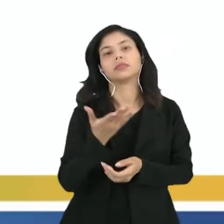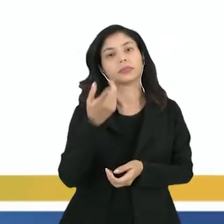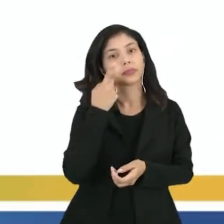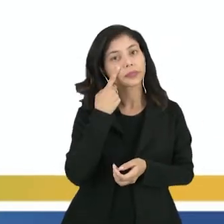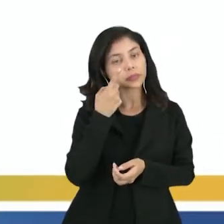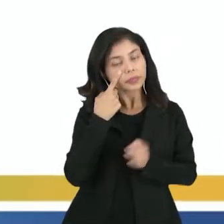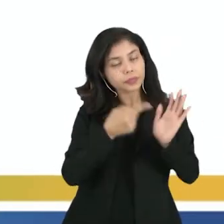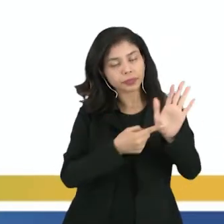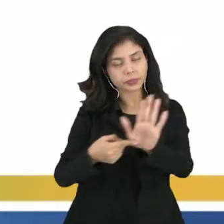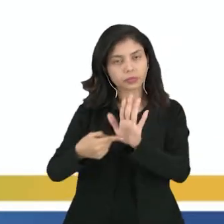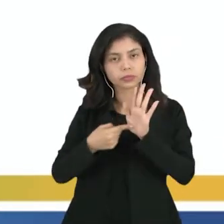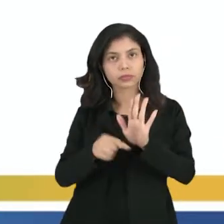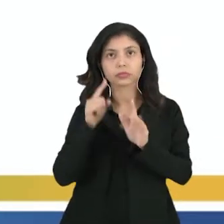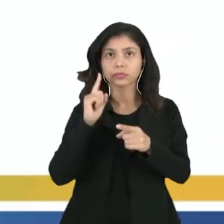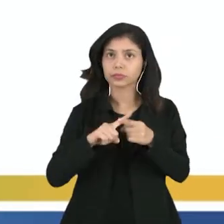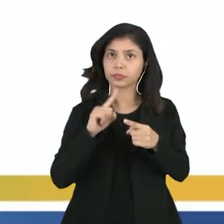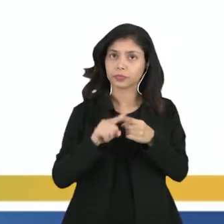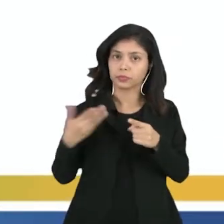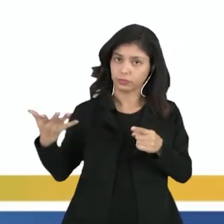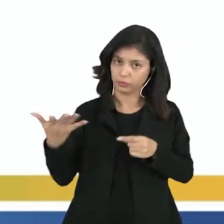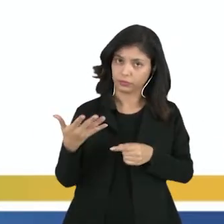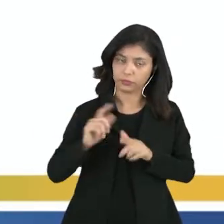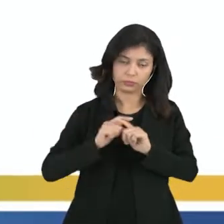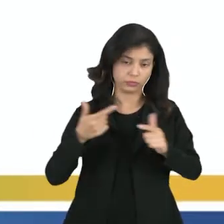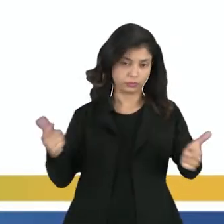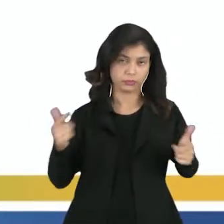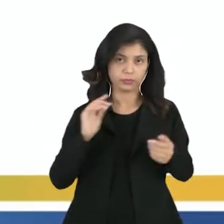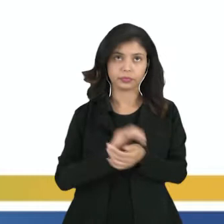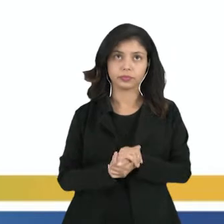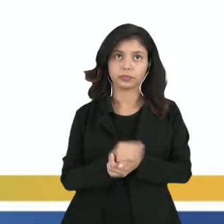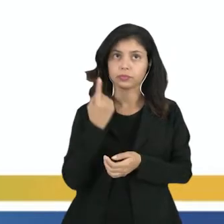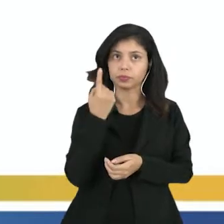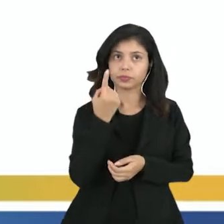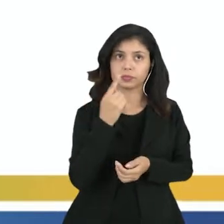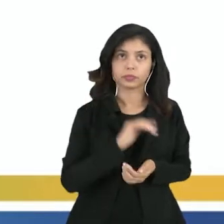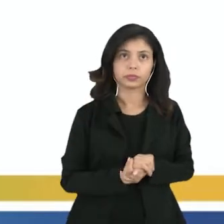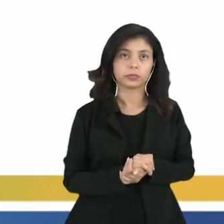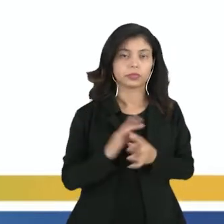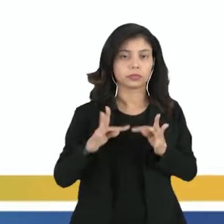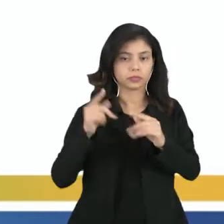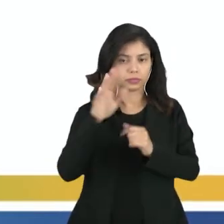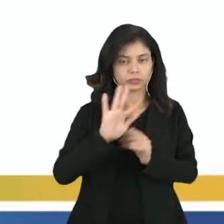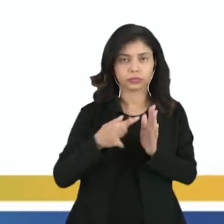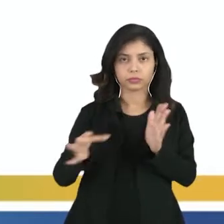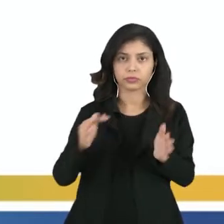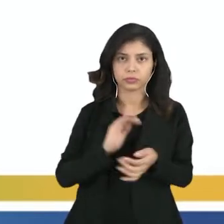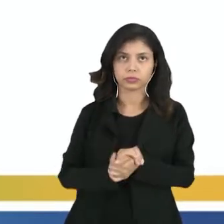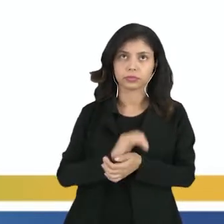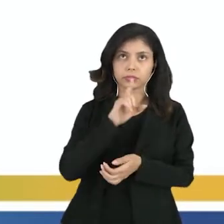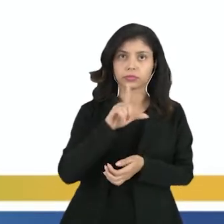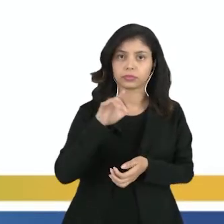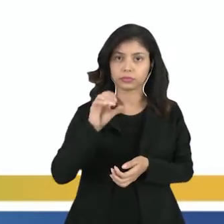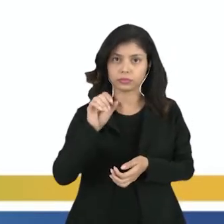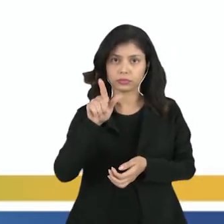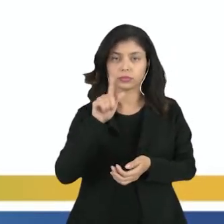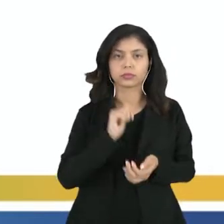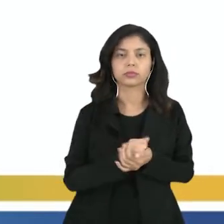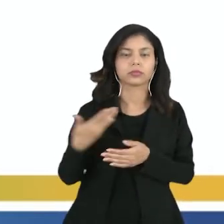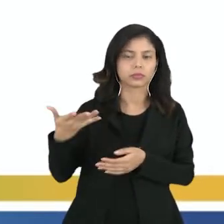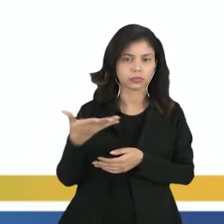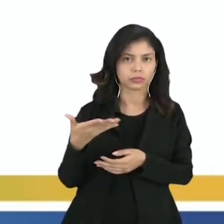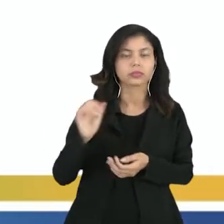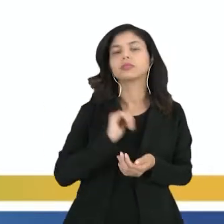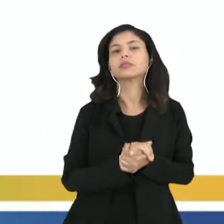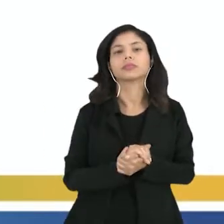Queremos destacar bem isso, por quê? Porque a base é maior do que 1. Então, para toda função logarítmica, sempre que a